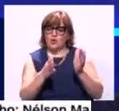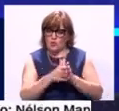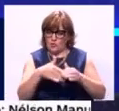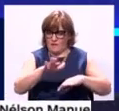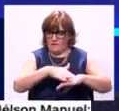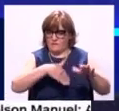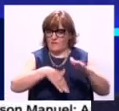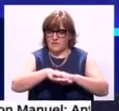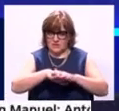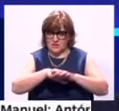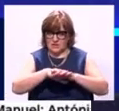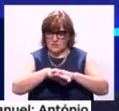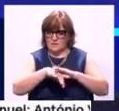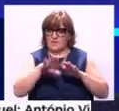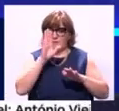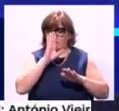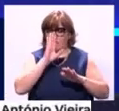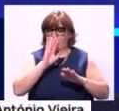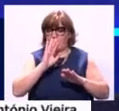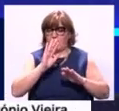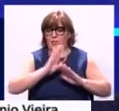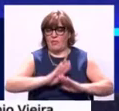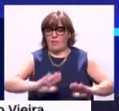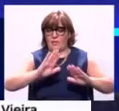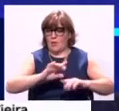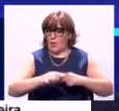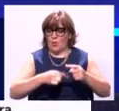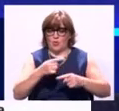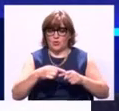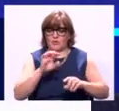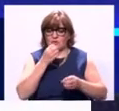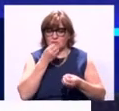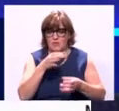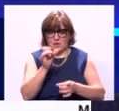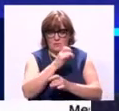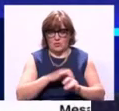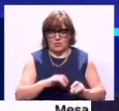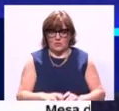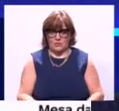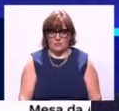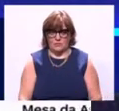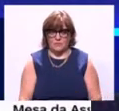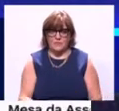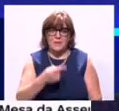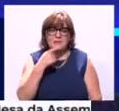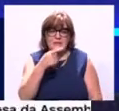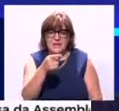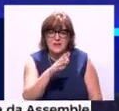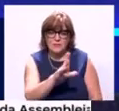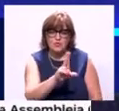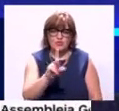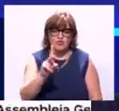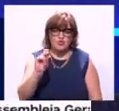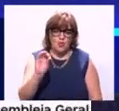fazer, se esta passividade continuar, nós vamos perder o campeonato. Percebe, Júlio?